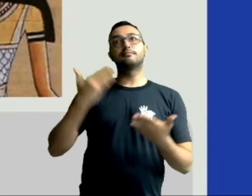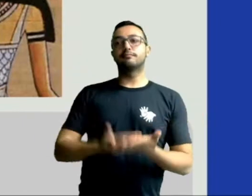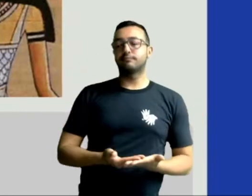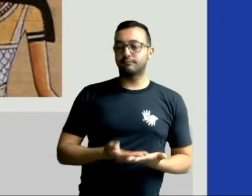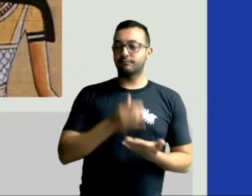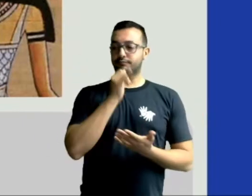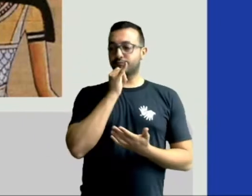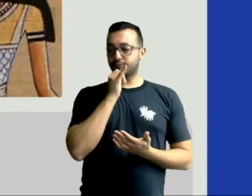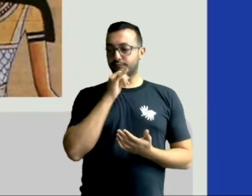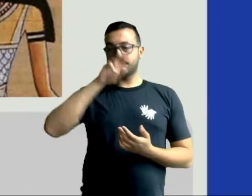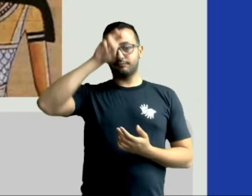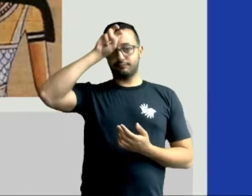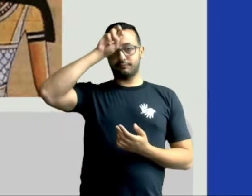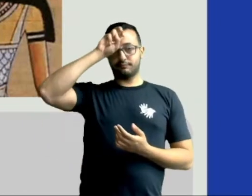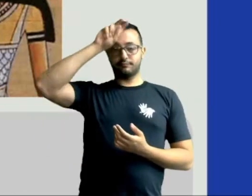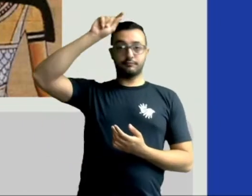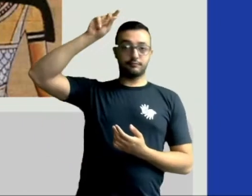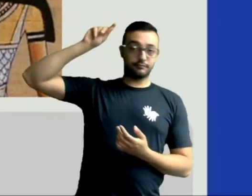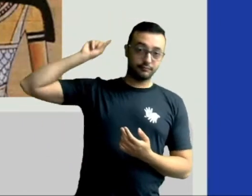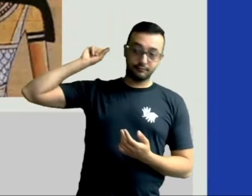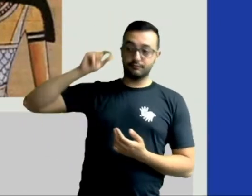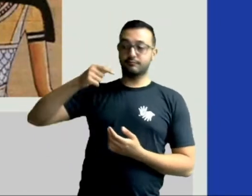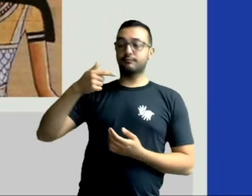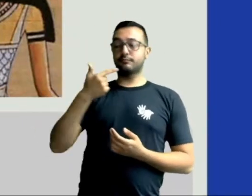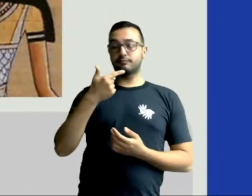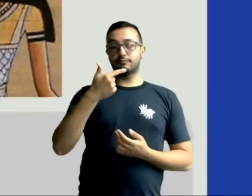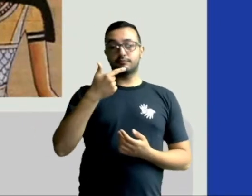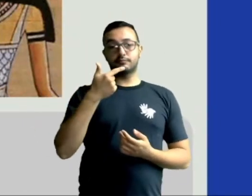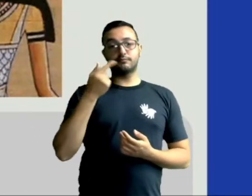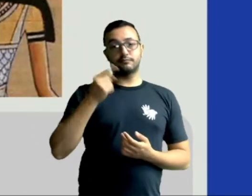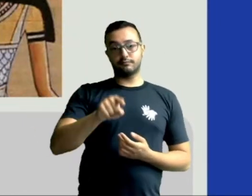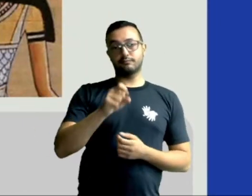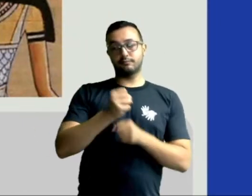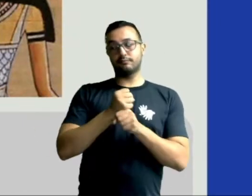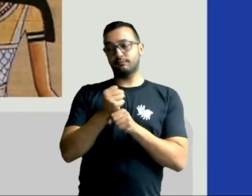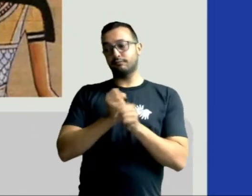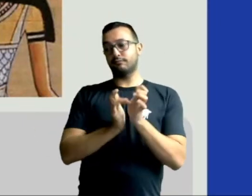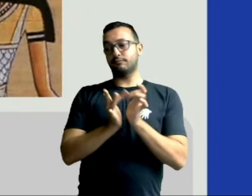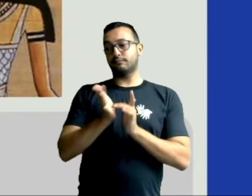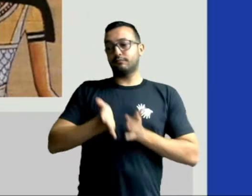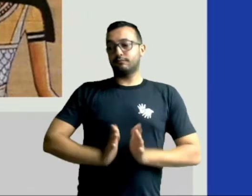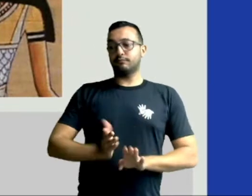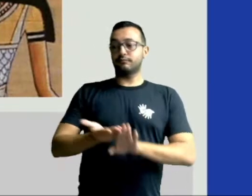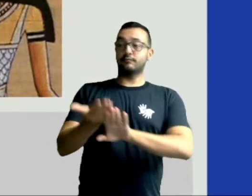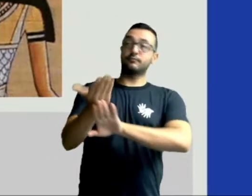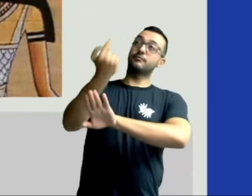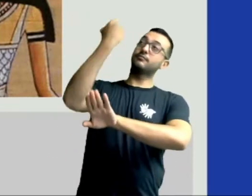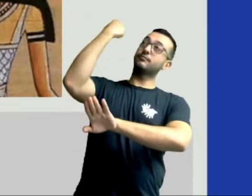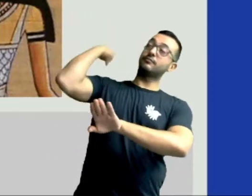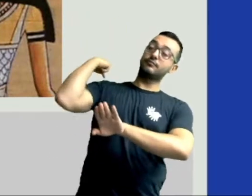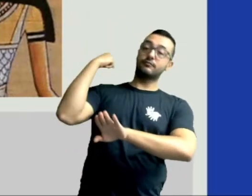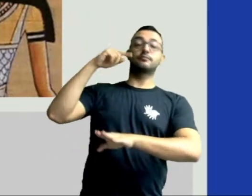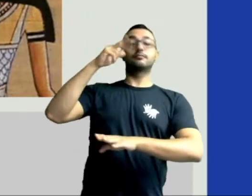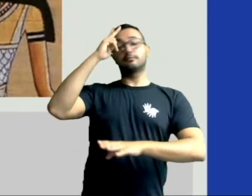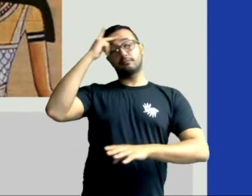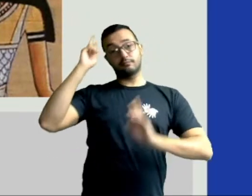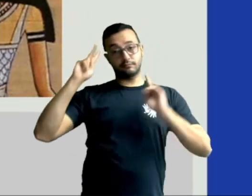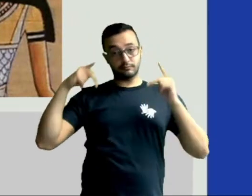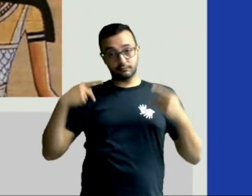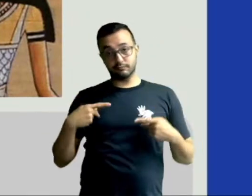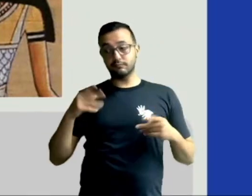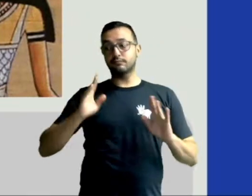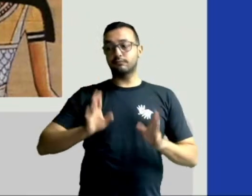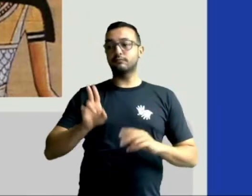né? Por exemplo, no Egito Antigo, há cerca de 2000 anos antes de Cristo, os seres humanos já utilizavam um processo chamado